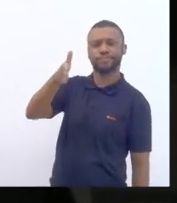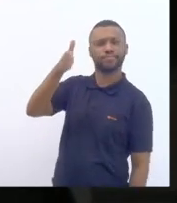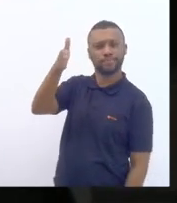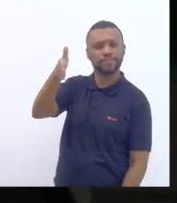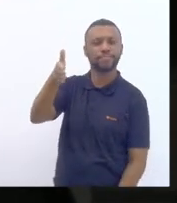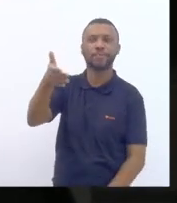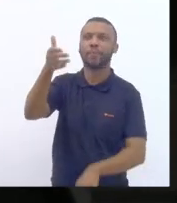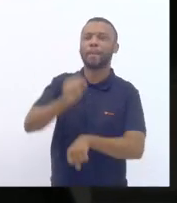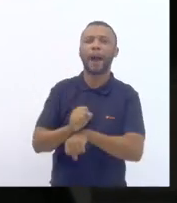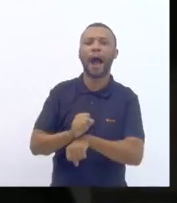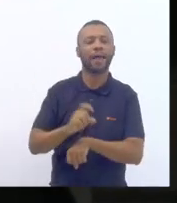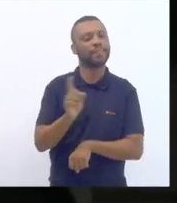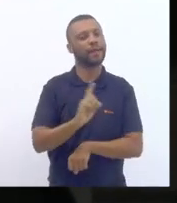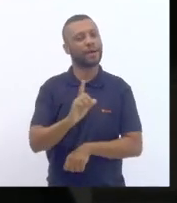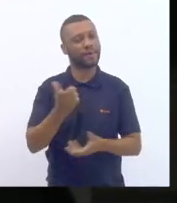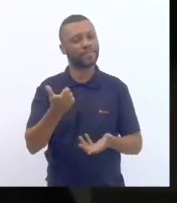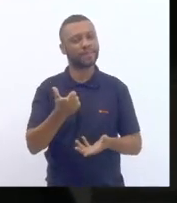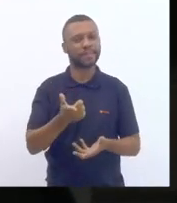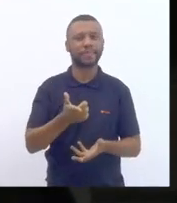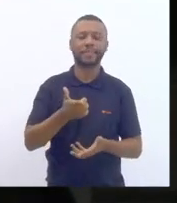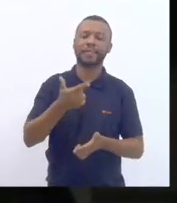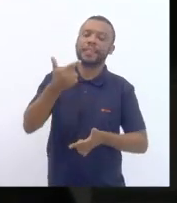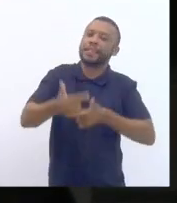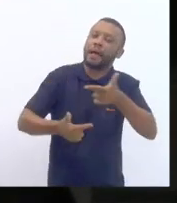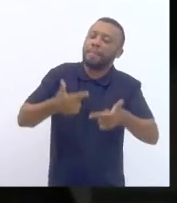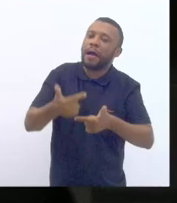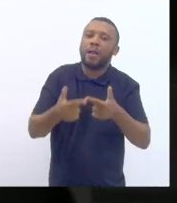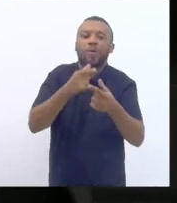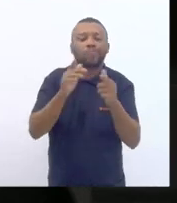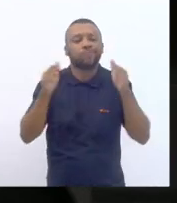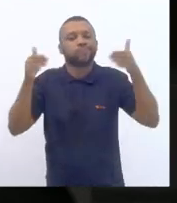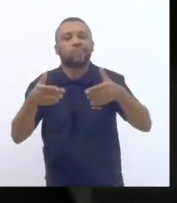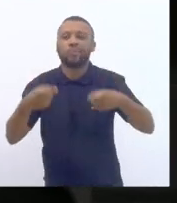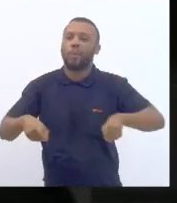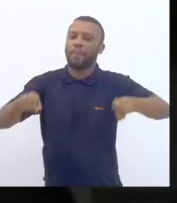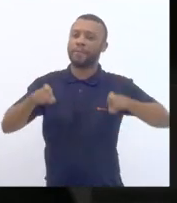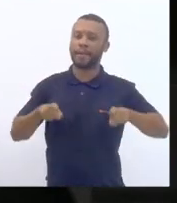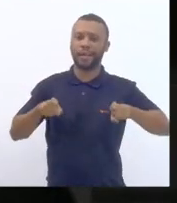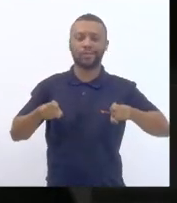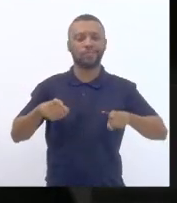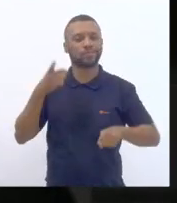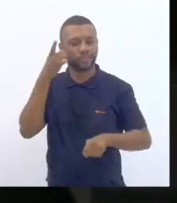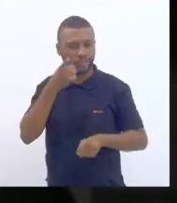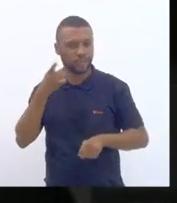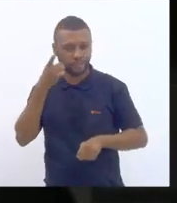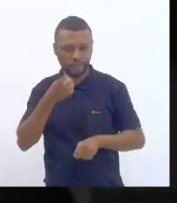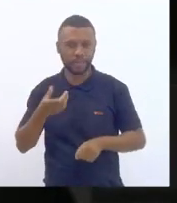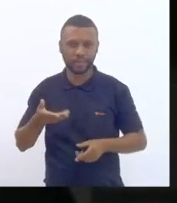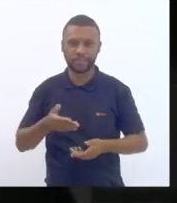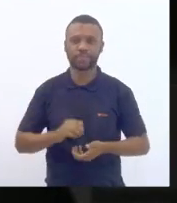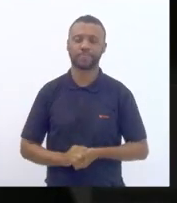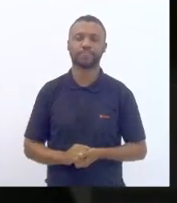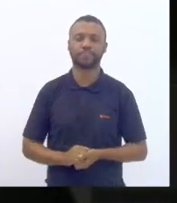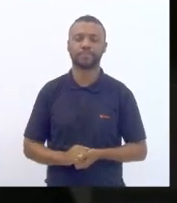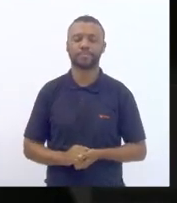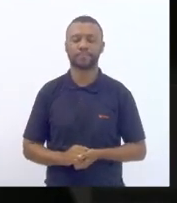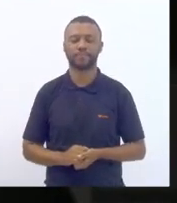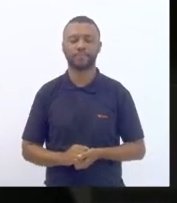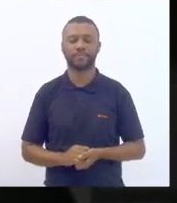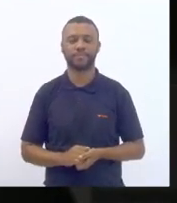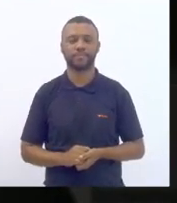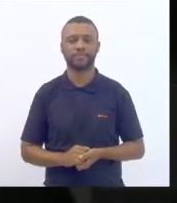todas no Exercício do seu mandato parlamentar o seu